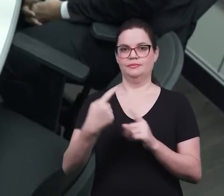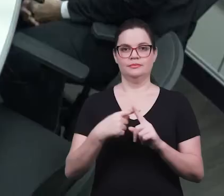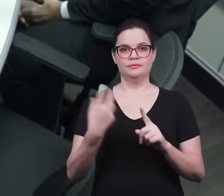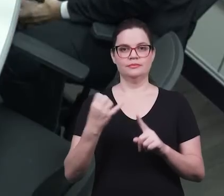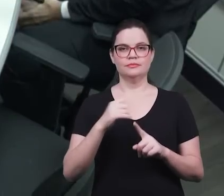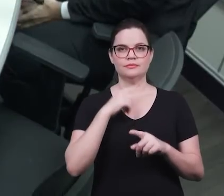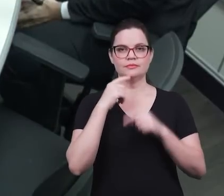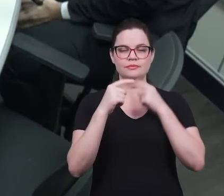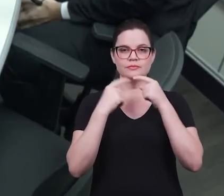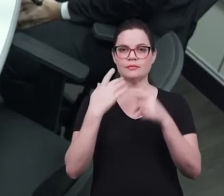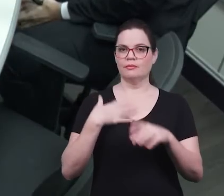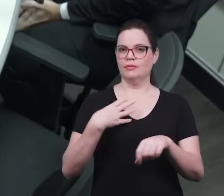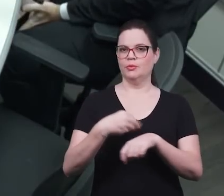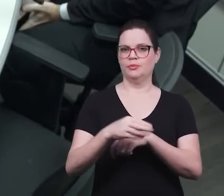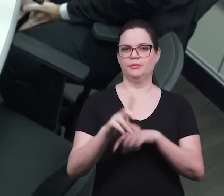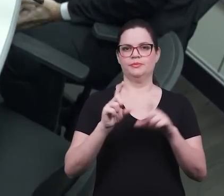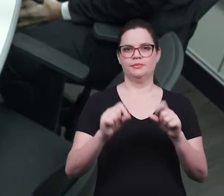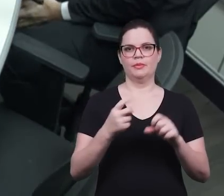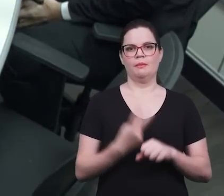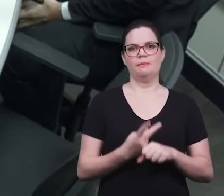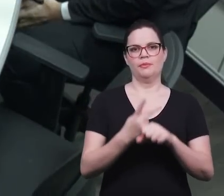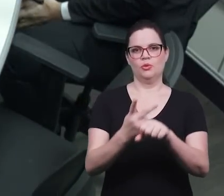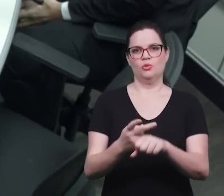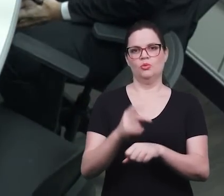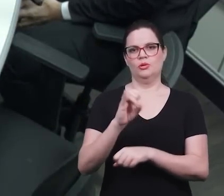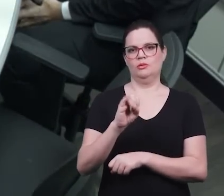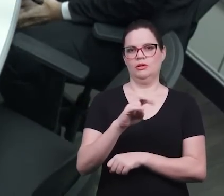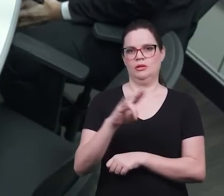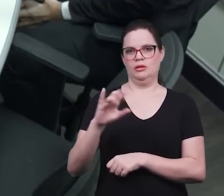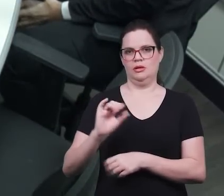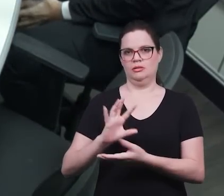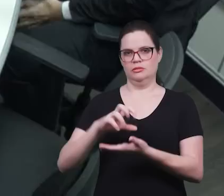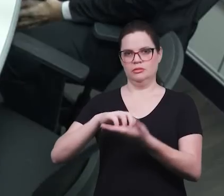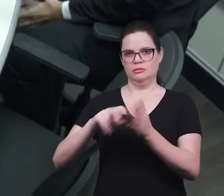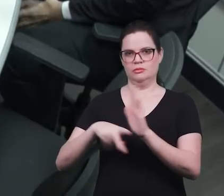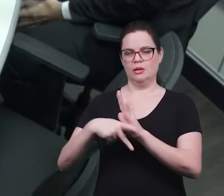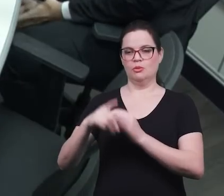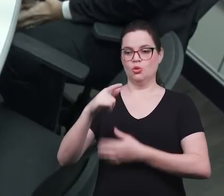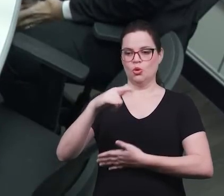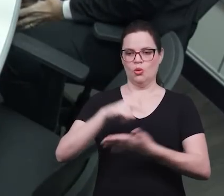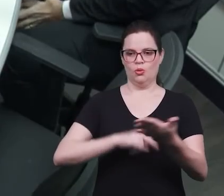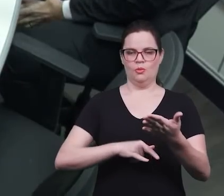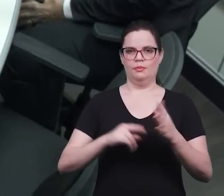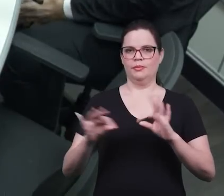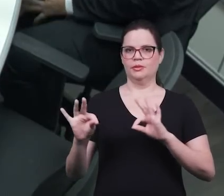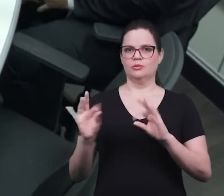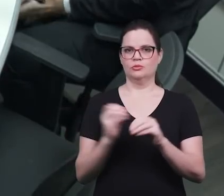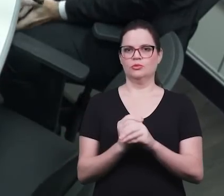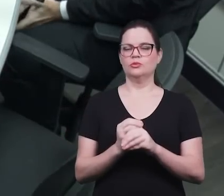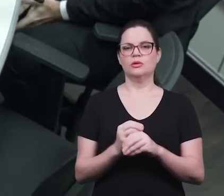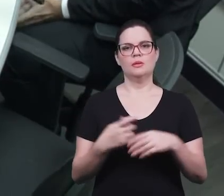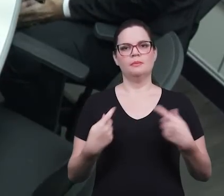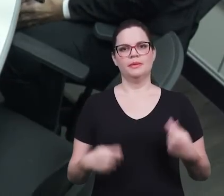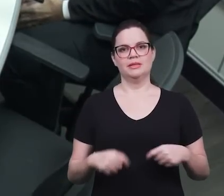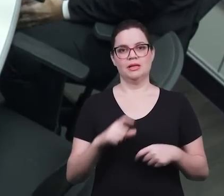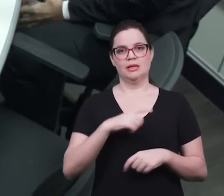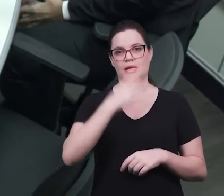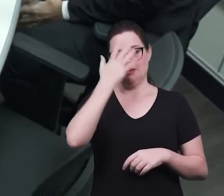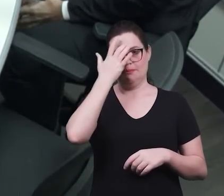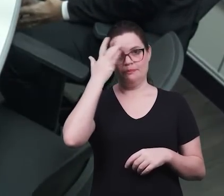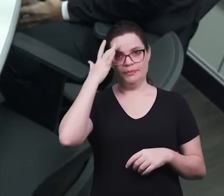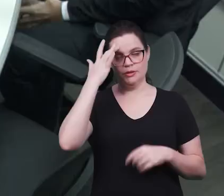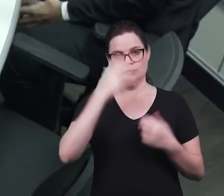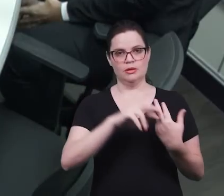dúvida, a minha sugestão é procurar uma agência do INSS com a documentação. Tem que ser o titular do direito ou o representante do espólio, né?